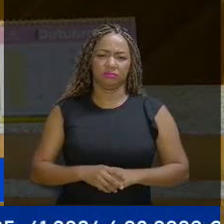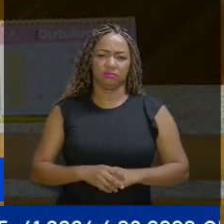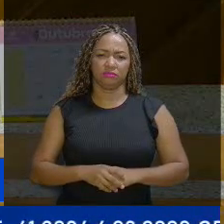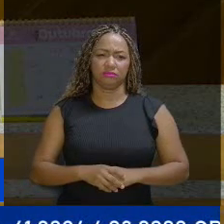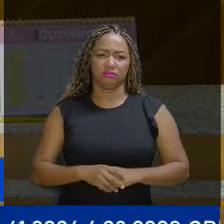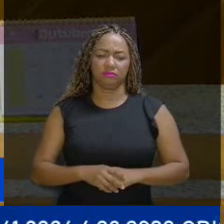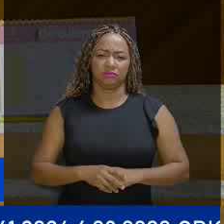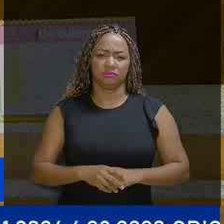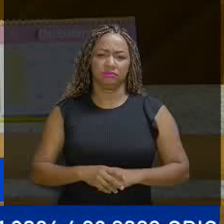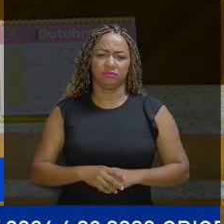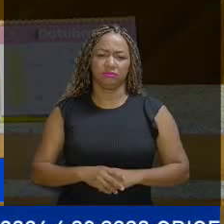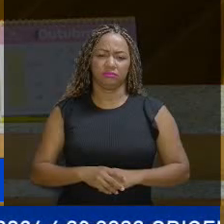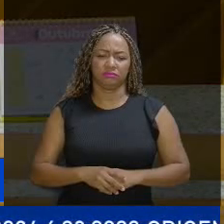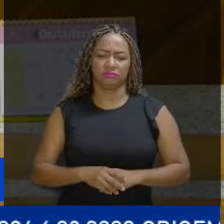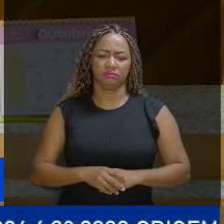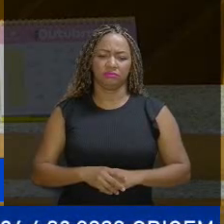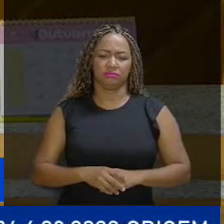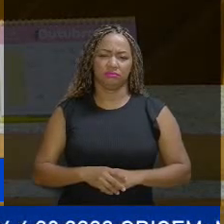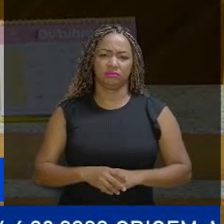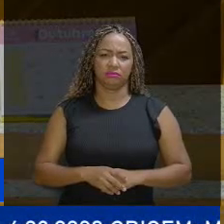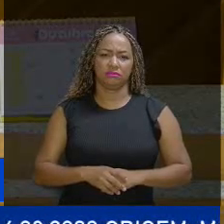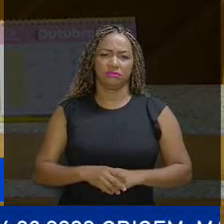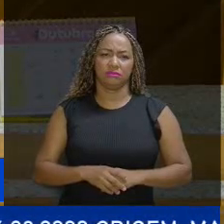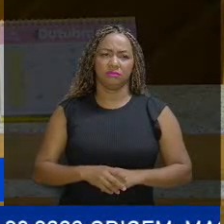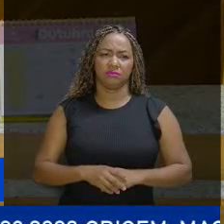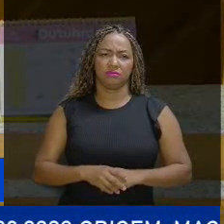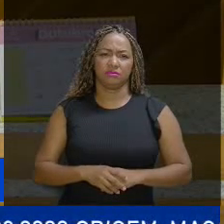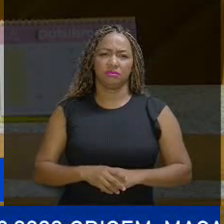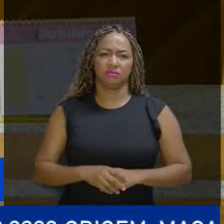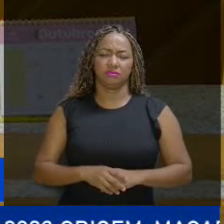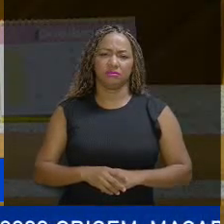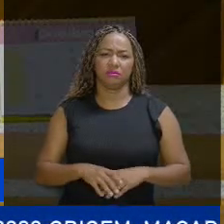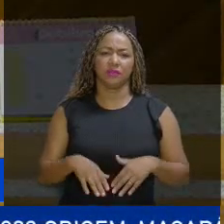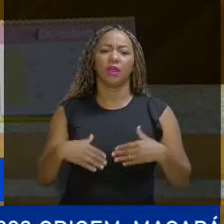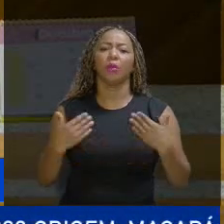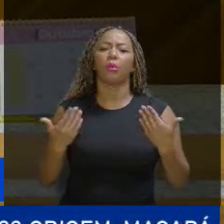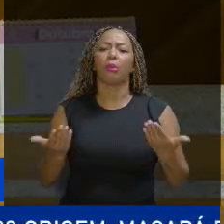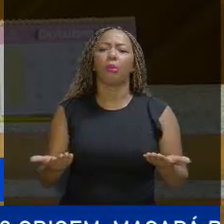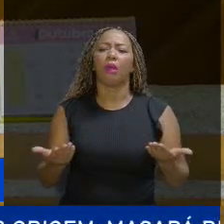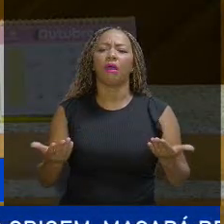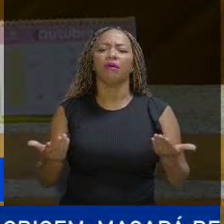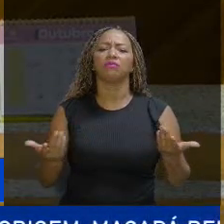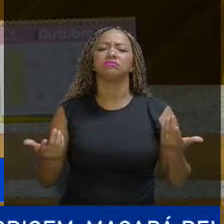Eu quero saber qual é a relação dessa pessoa, qual é o